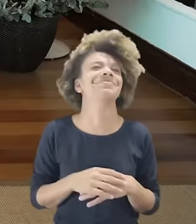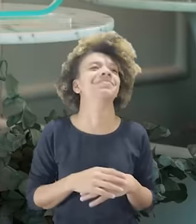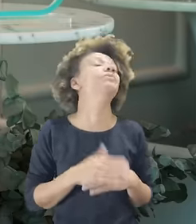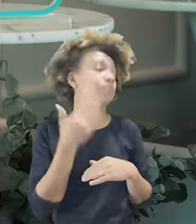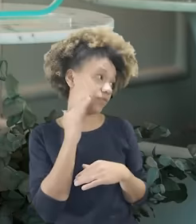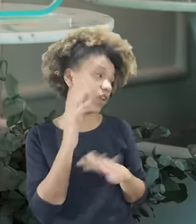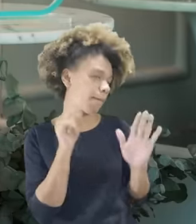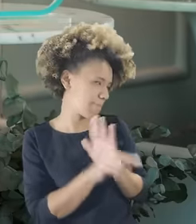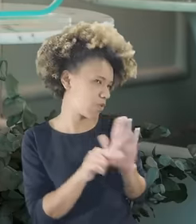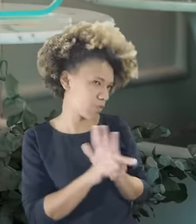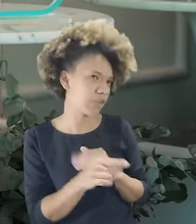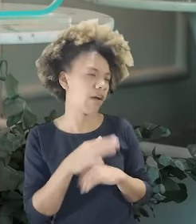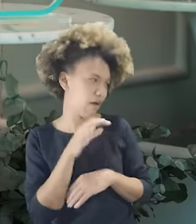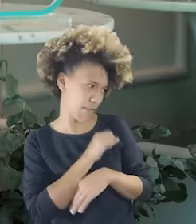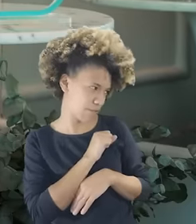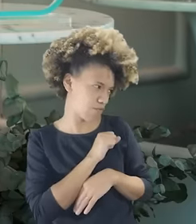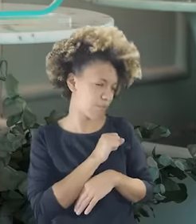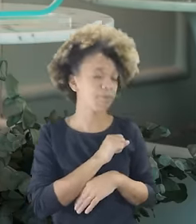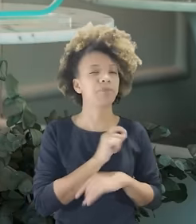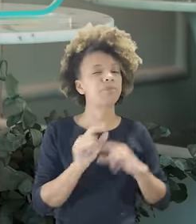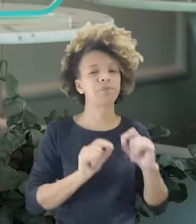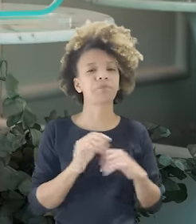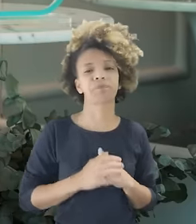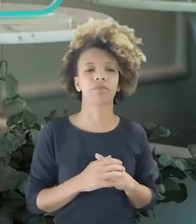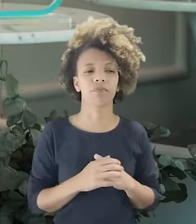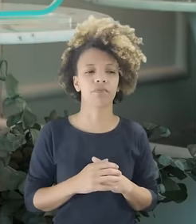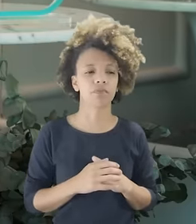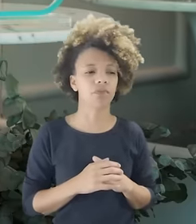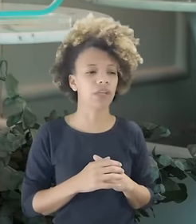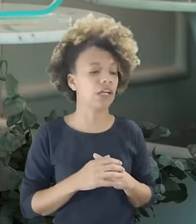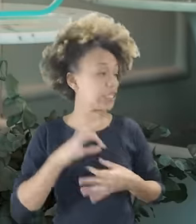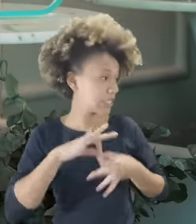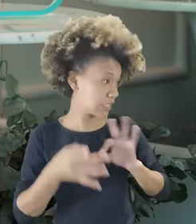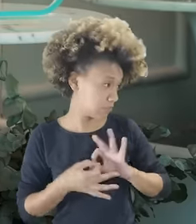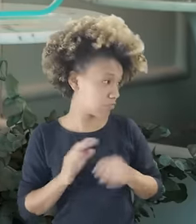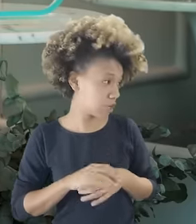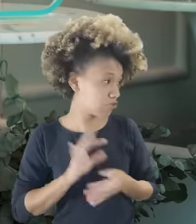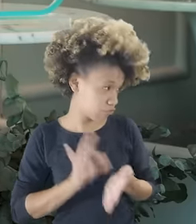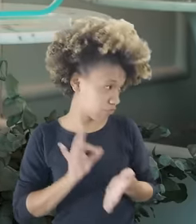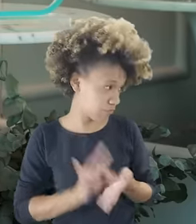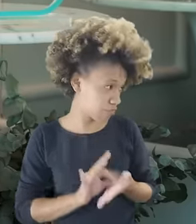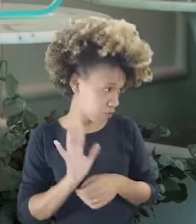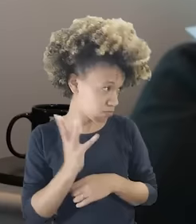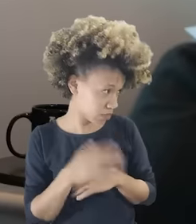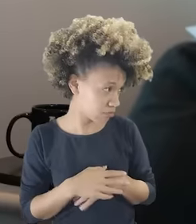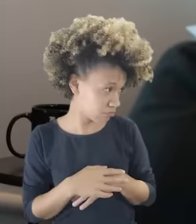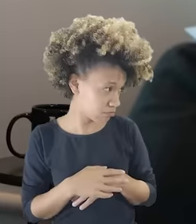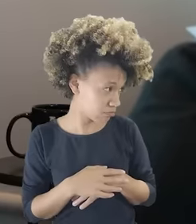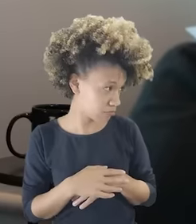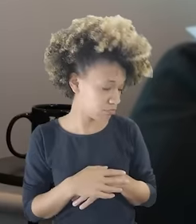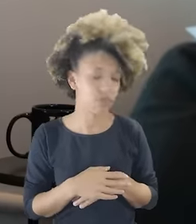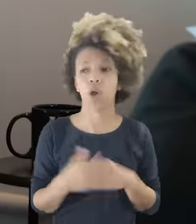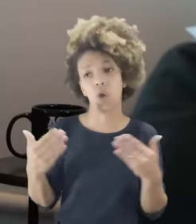eu tenho algumas perguntas para você rapidinhas que é seguido ele realmente é eficaz